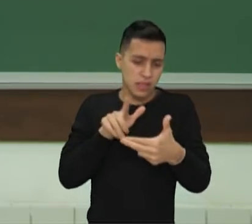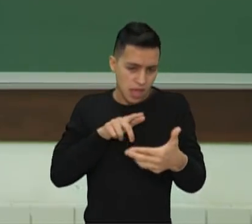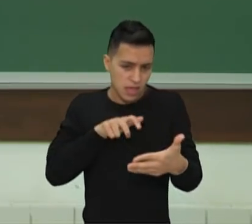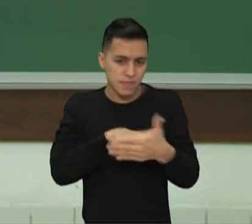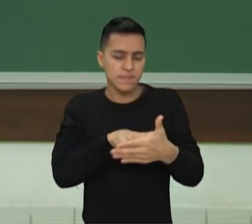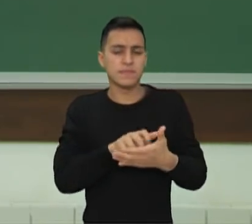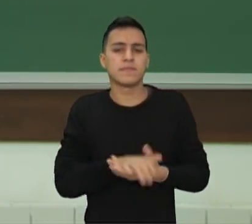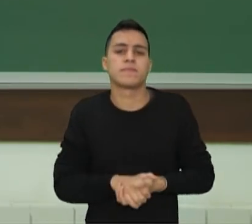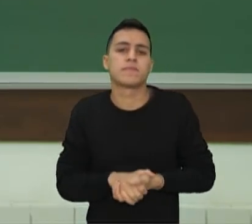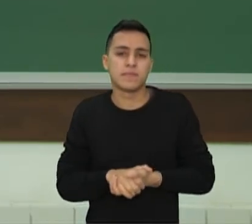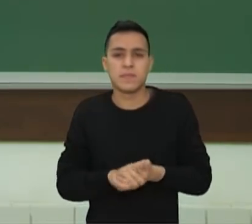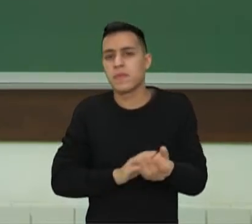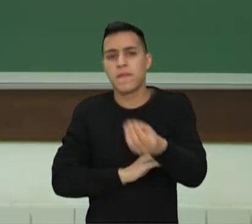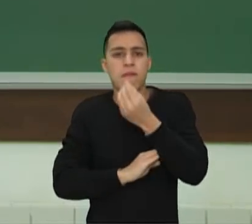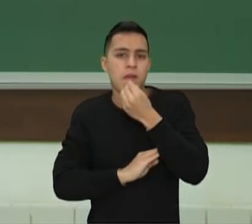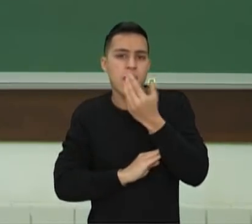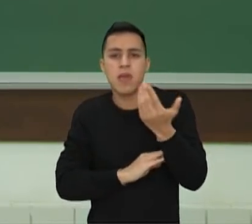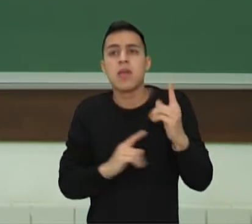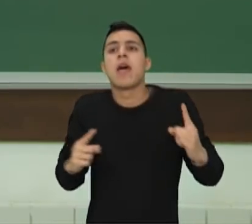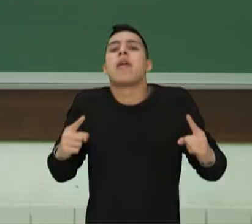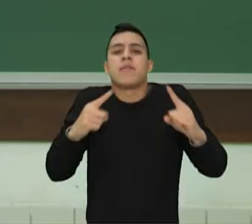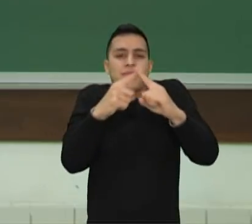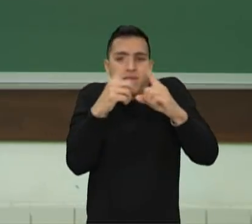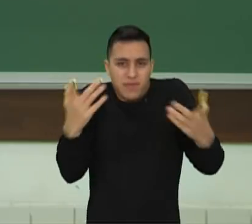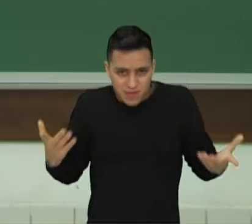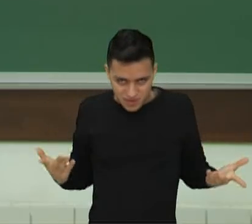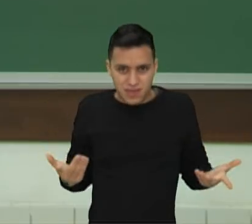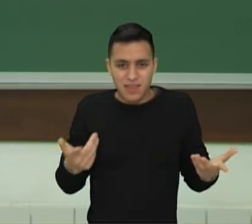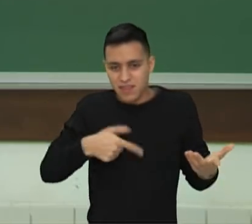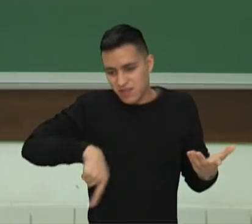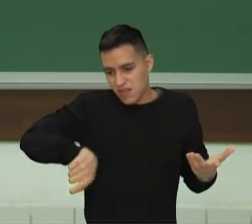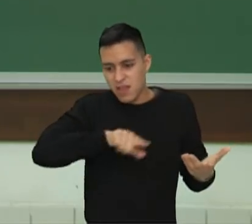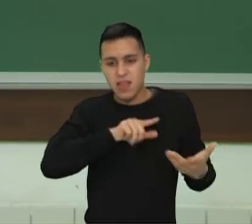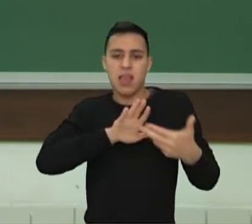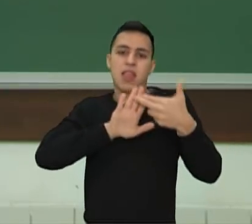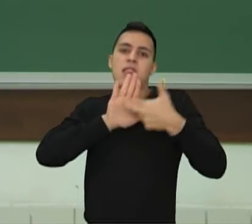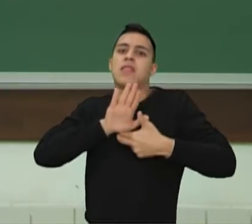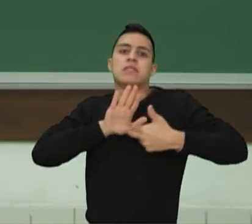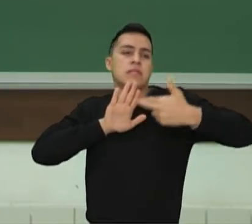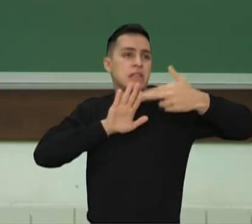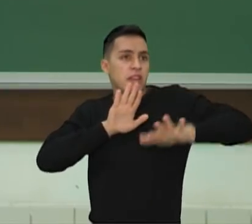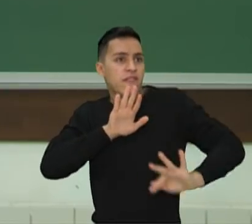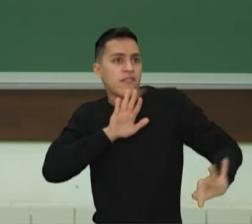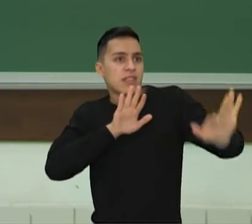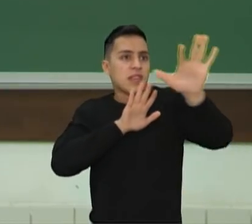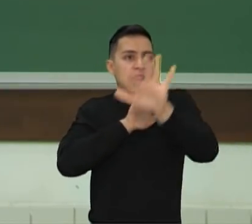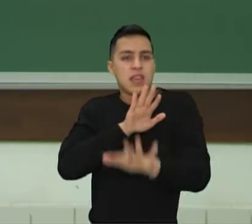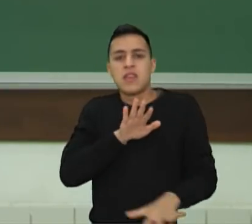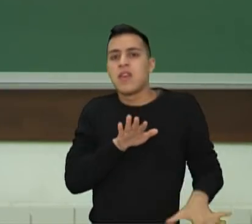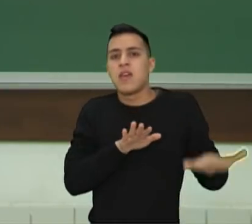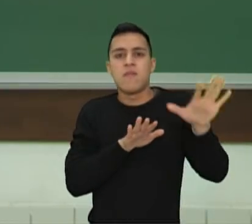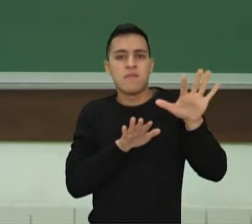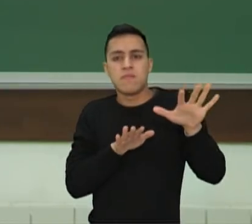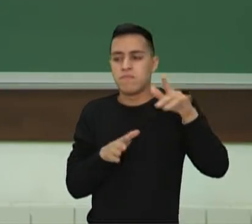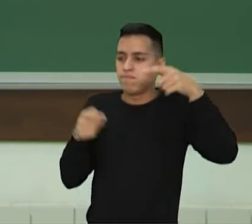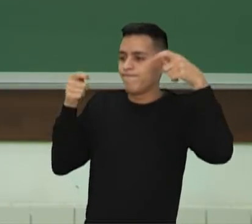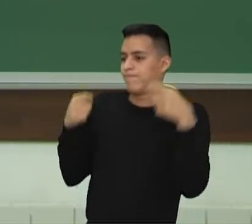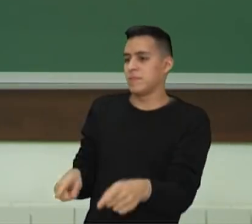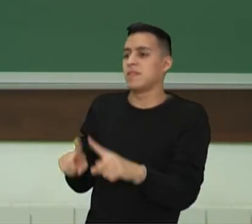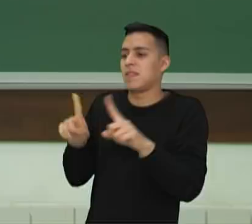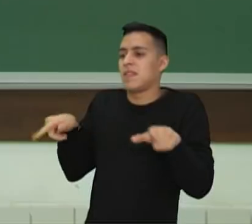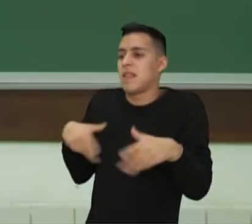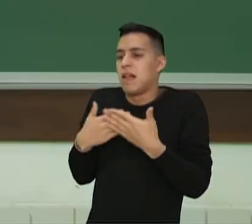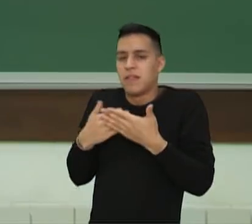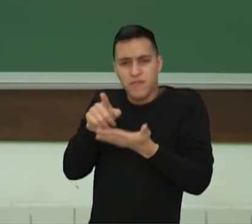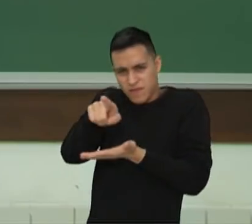jogadas regulares. Claro que em um campeonato, Nós não vamos aplicar a regra da Federação Internacional de Xadrez na sala de aula,